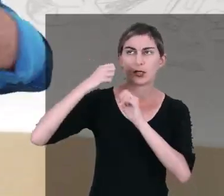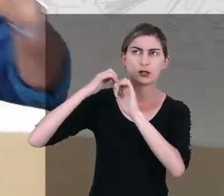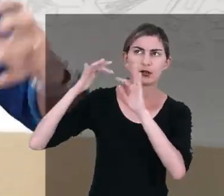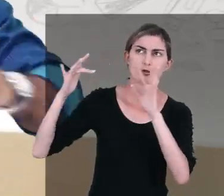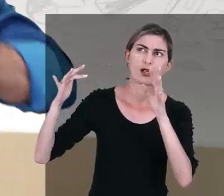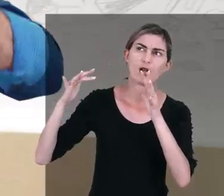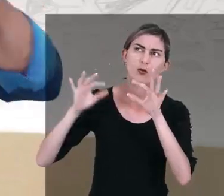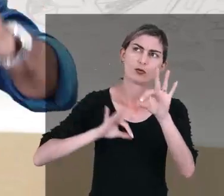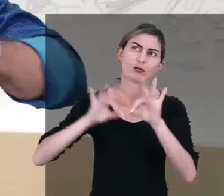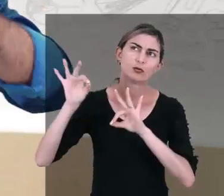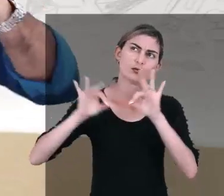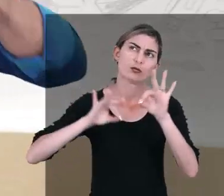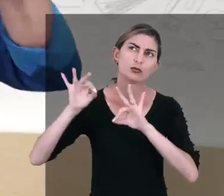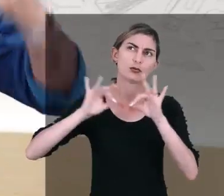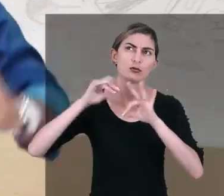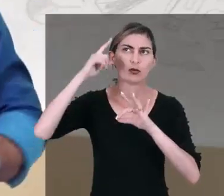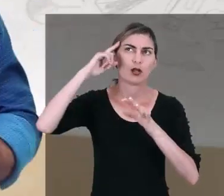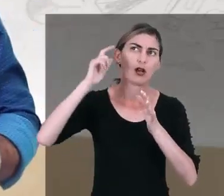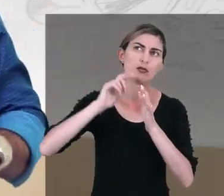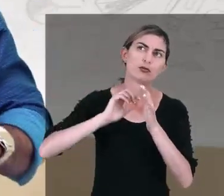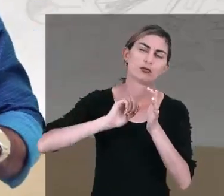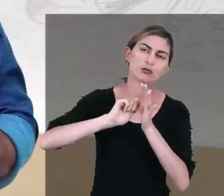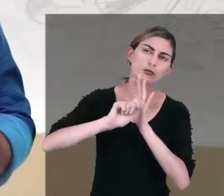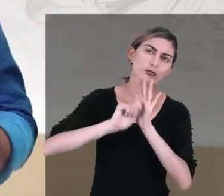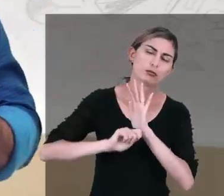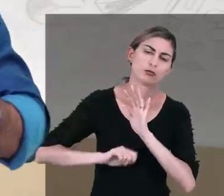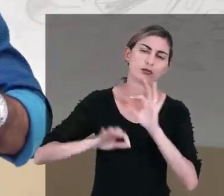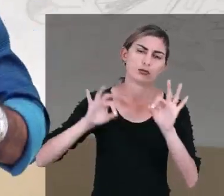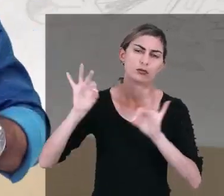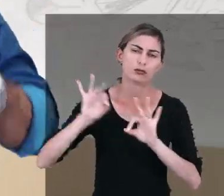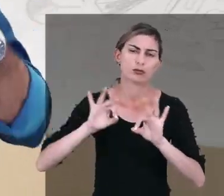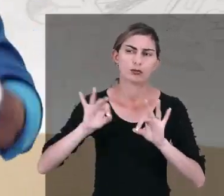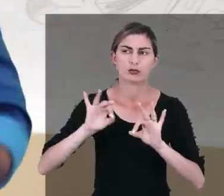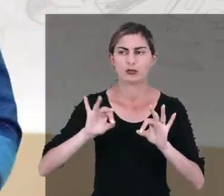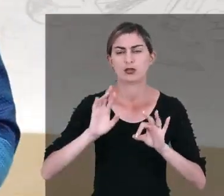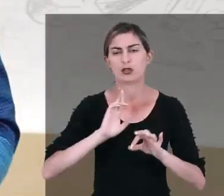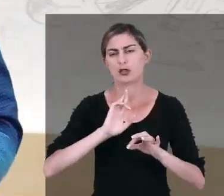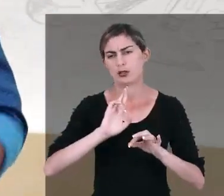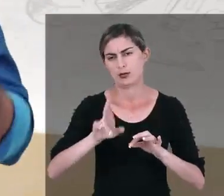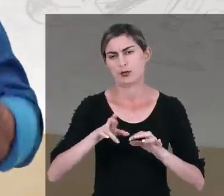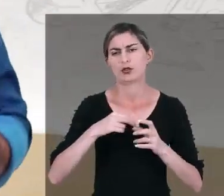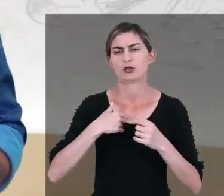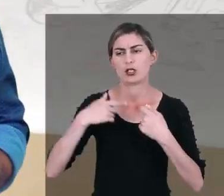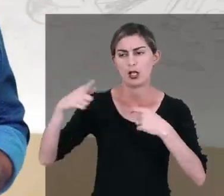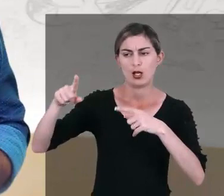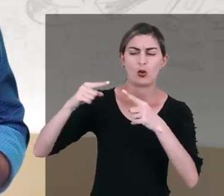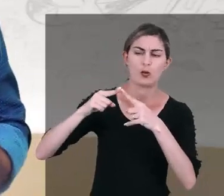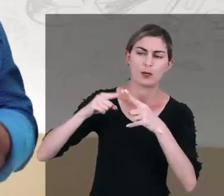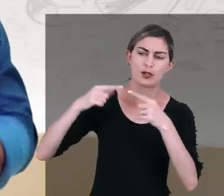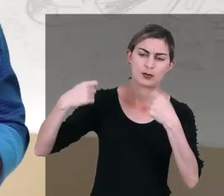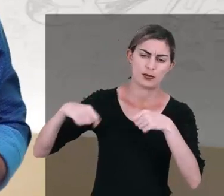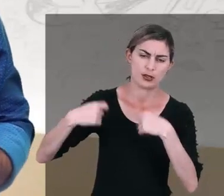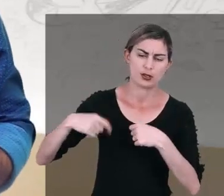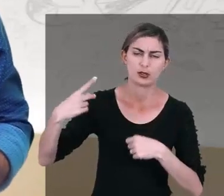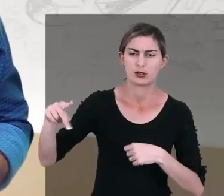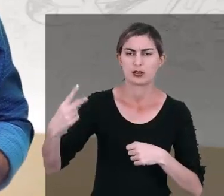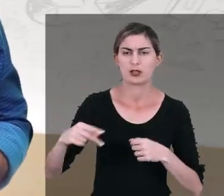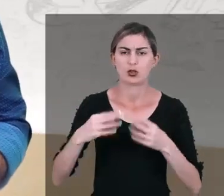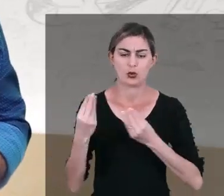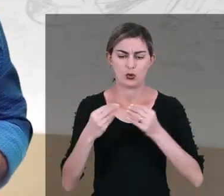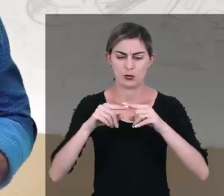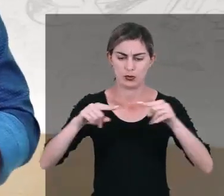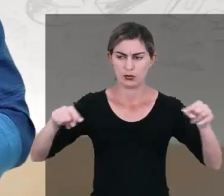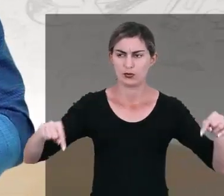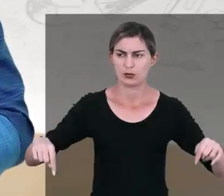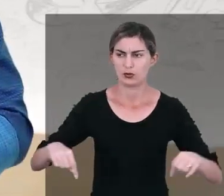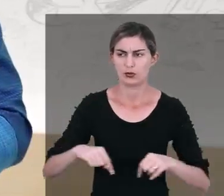nosso brainstorm, o nosso trabalho de escritório, de buscar dar uma resposta às necessidades do cliente daquele espaço,